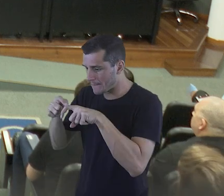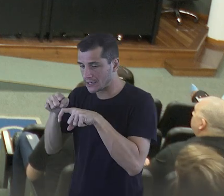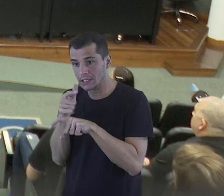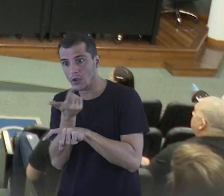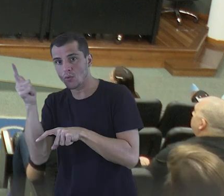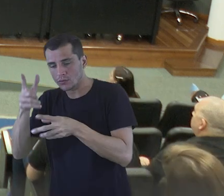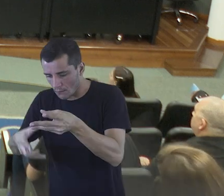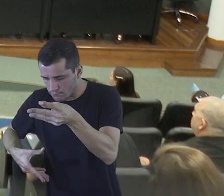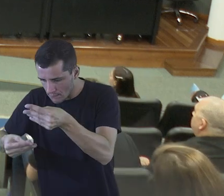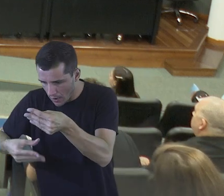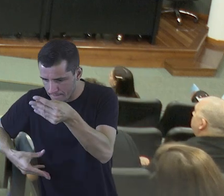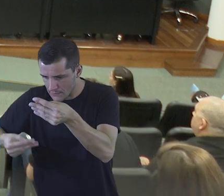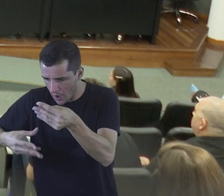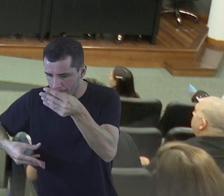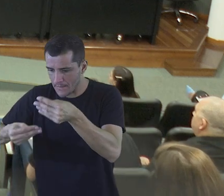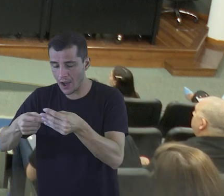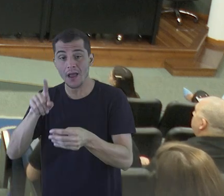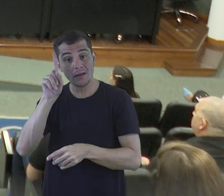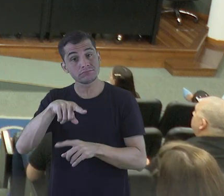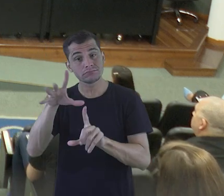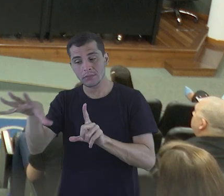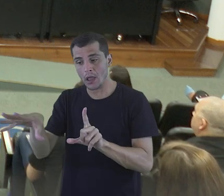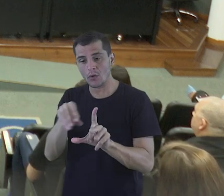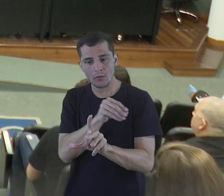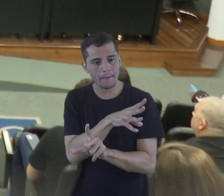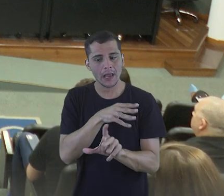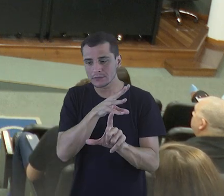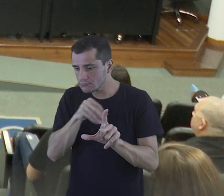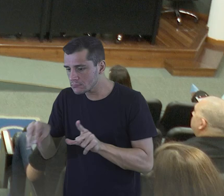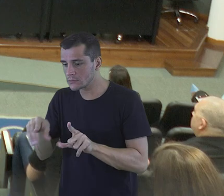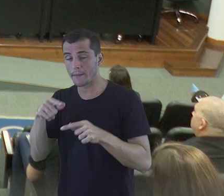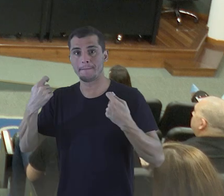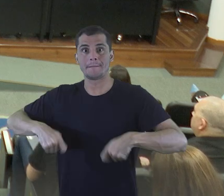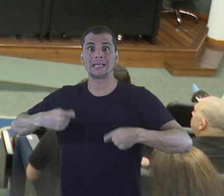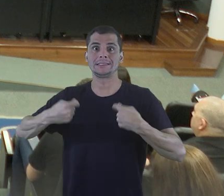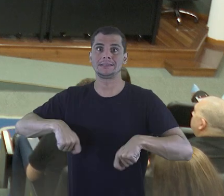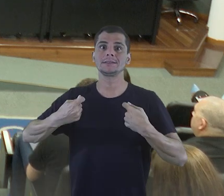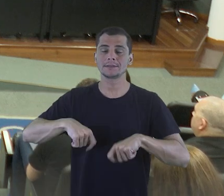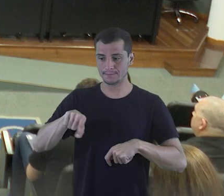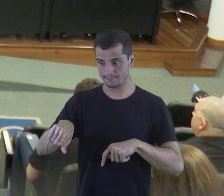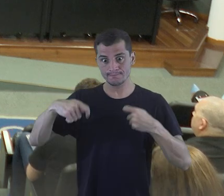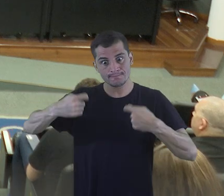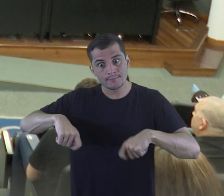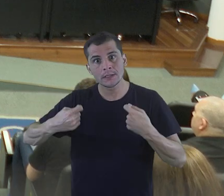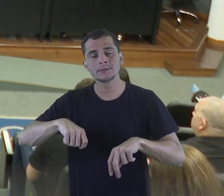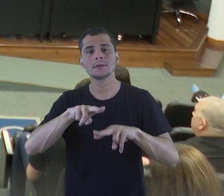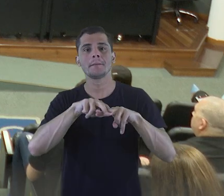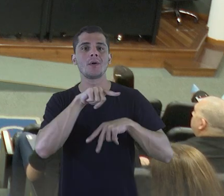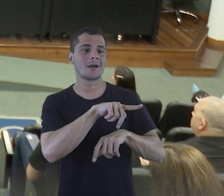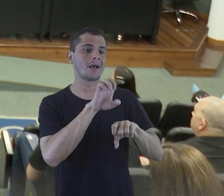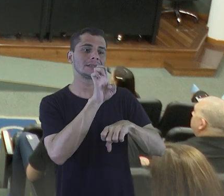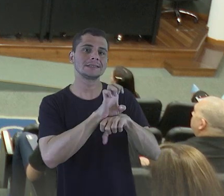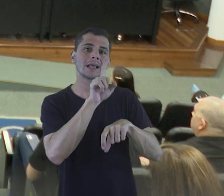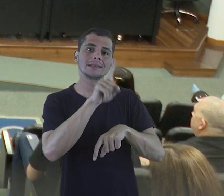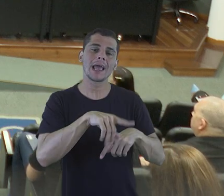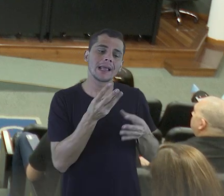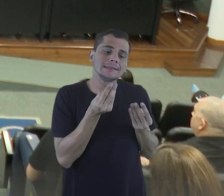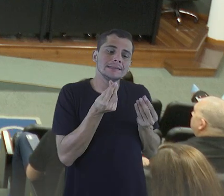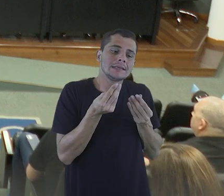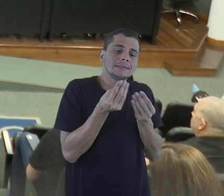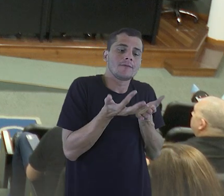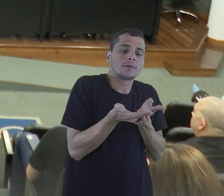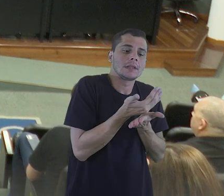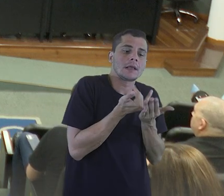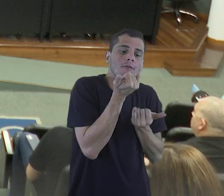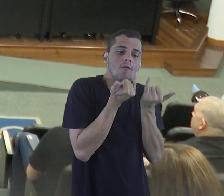o termo de compartilhamento entre vocês e o estado é necessário porque você está mandando dado sensível para o estado e você não sabe como é que esse